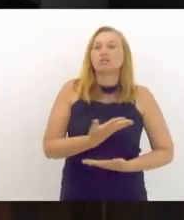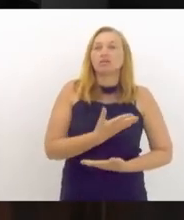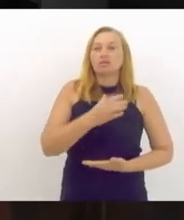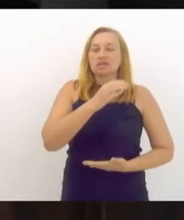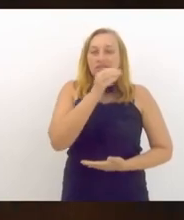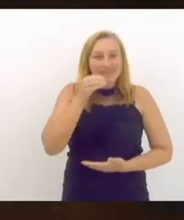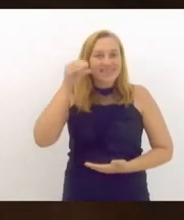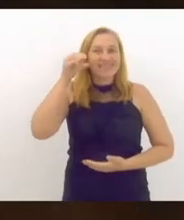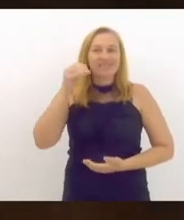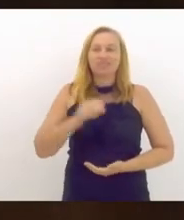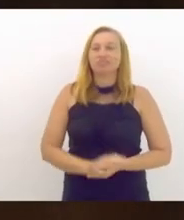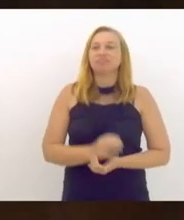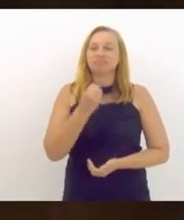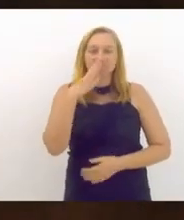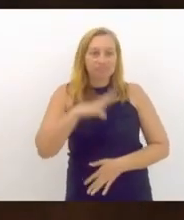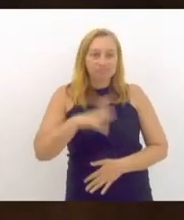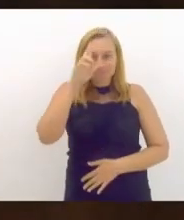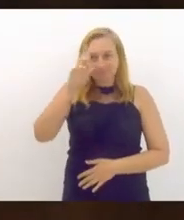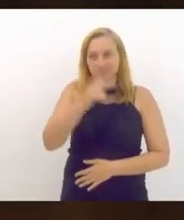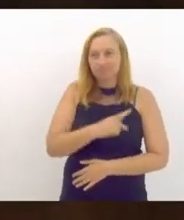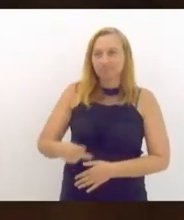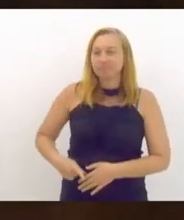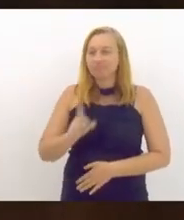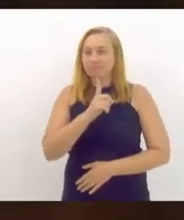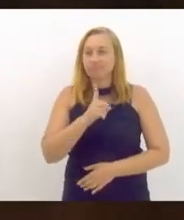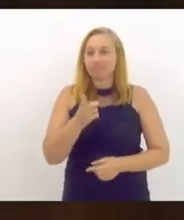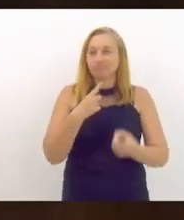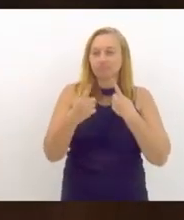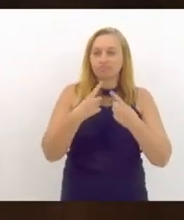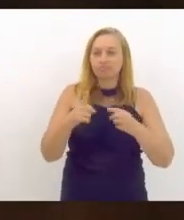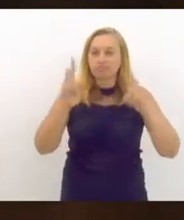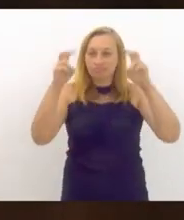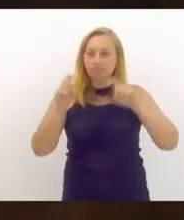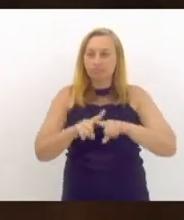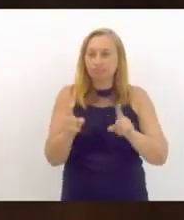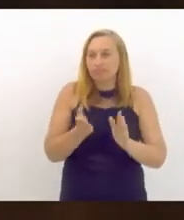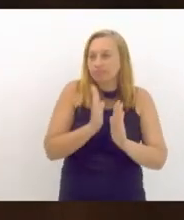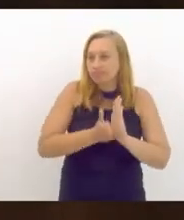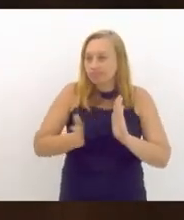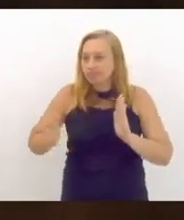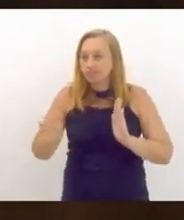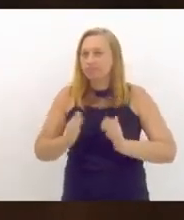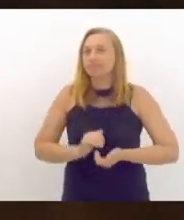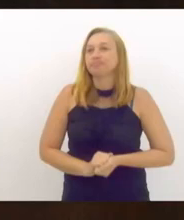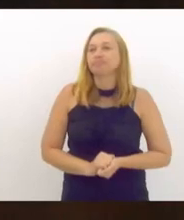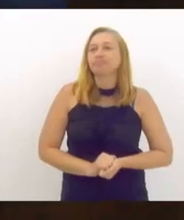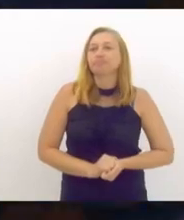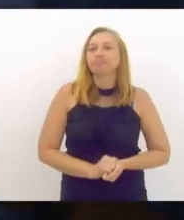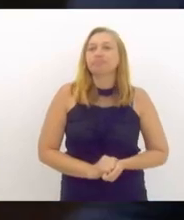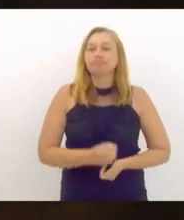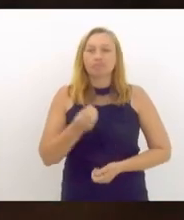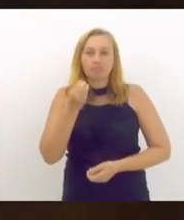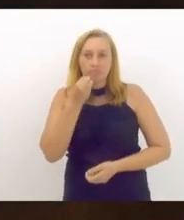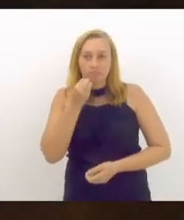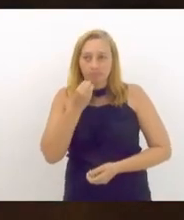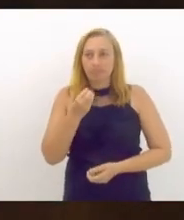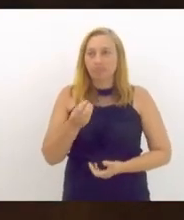Jordão. Boa tarde, presidente. Não é discussão da matéria, mas um pela ordem, quando Vossa Excelência achar oportuno.